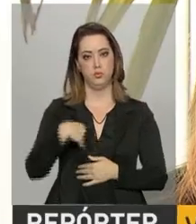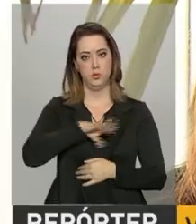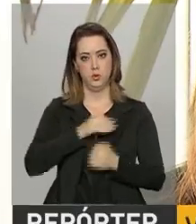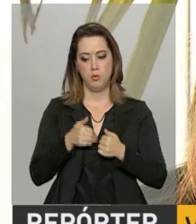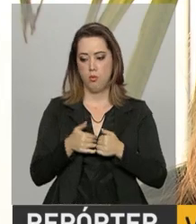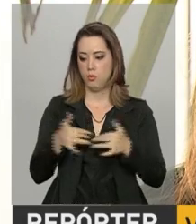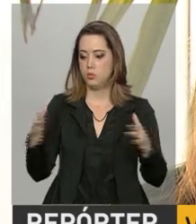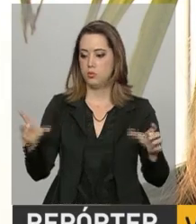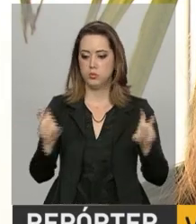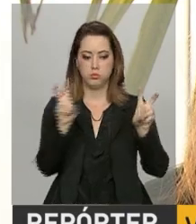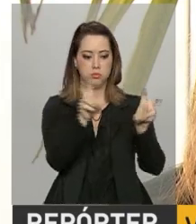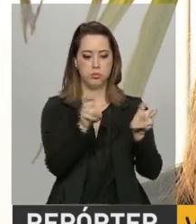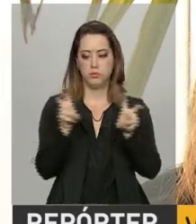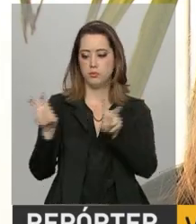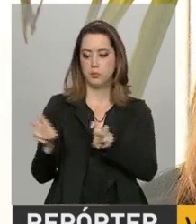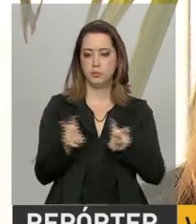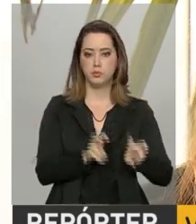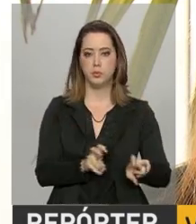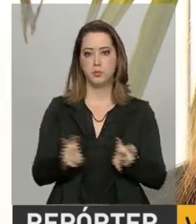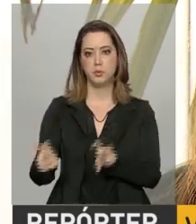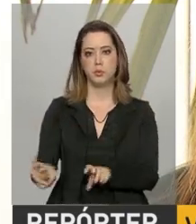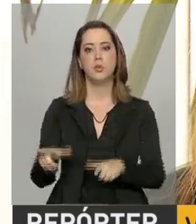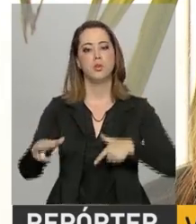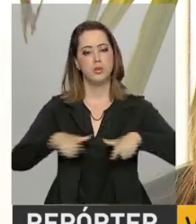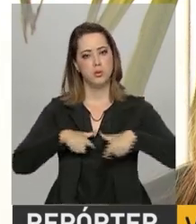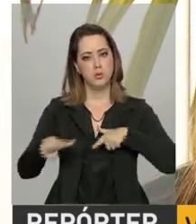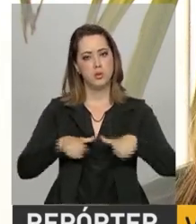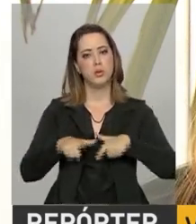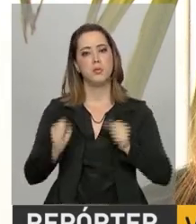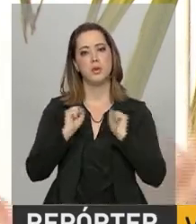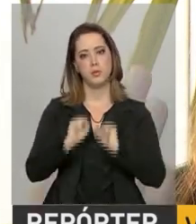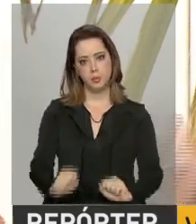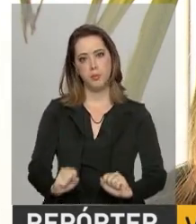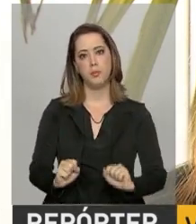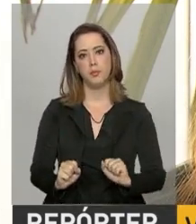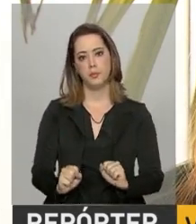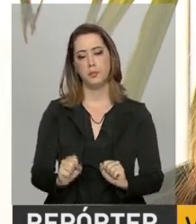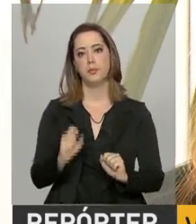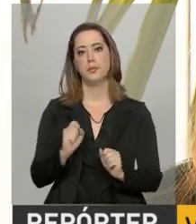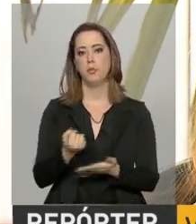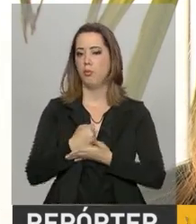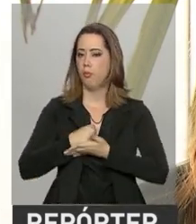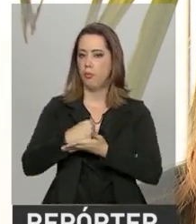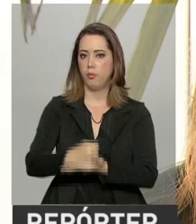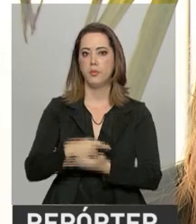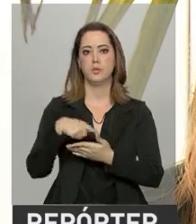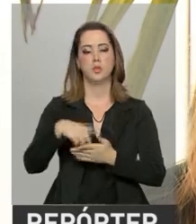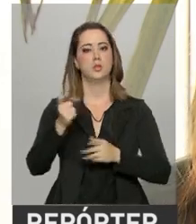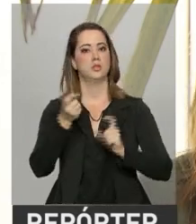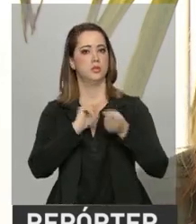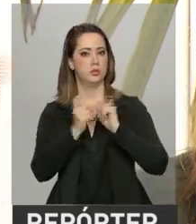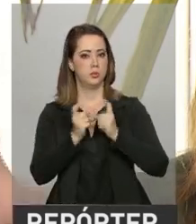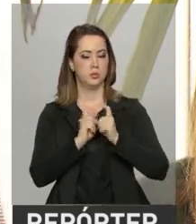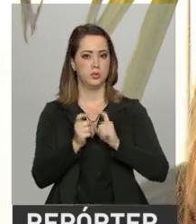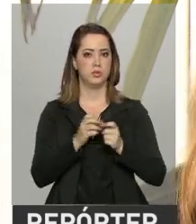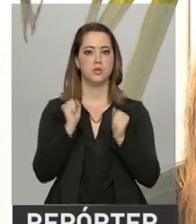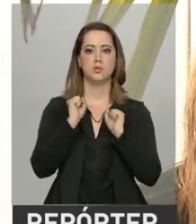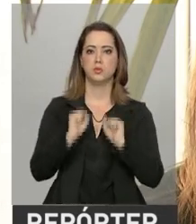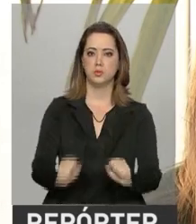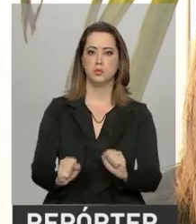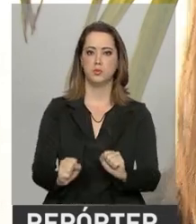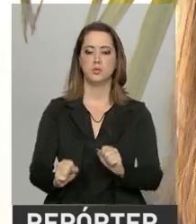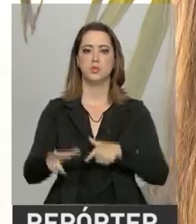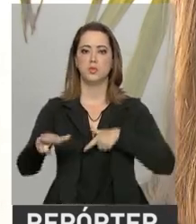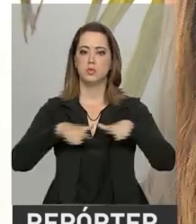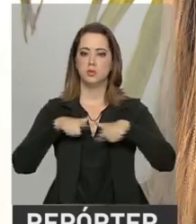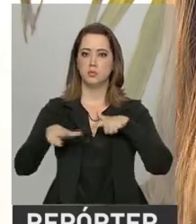eixos temáticos que os voluntários podem atuar então agora a gente pode ter voluntário atuando nas áreas de comunicação de administração pode ter voluntário atuando